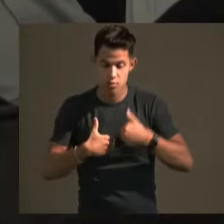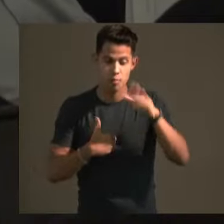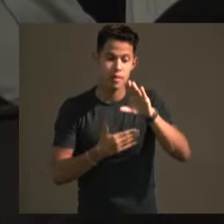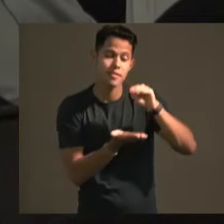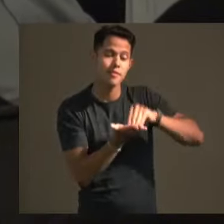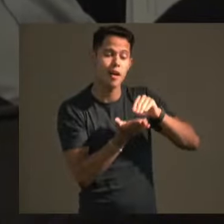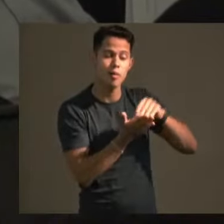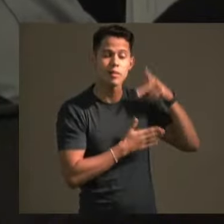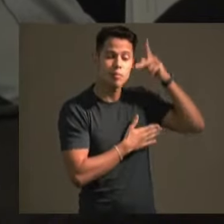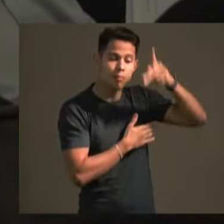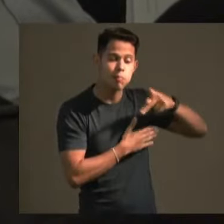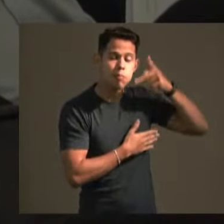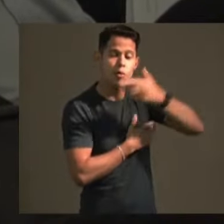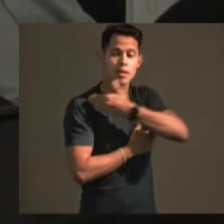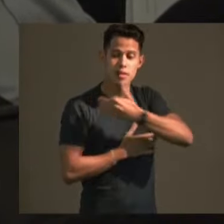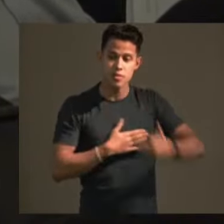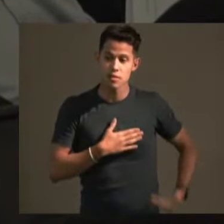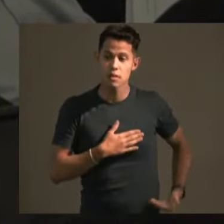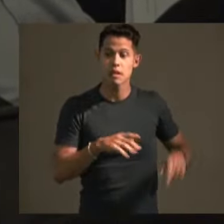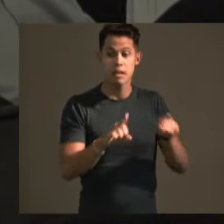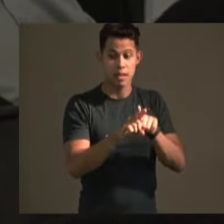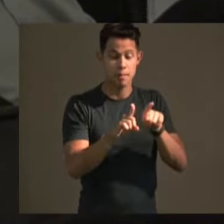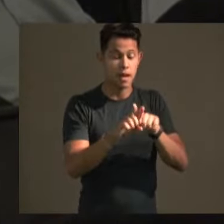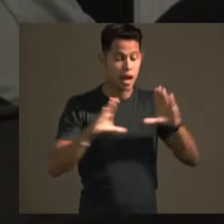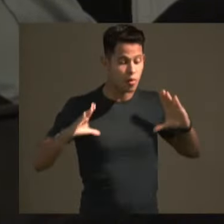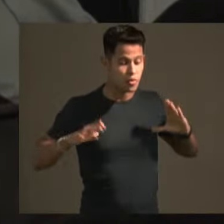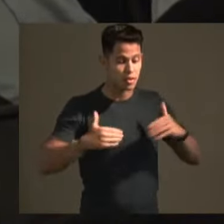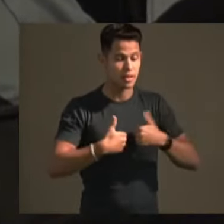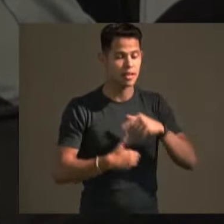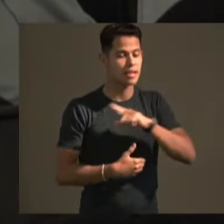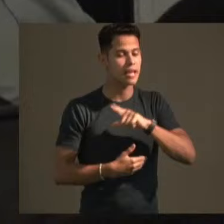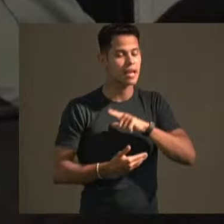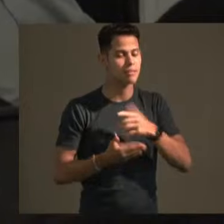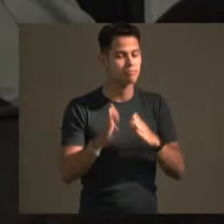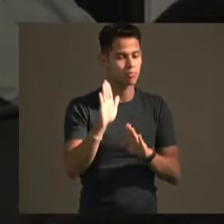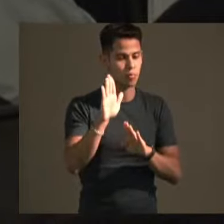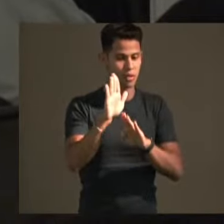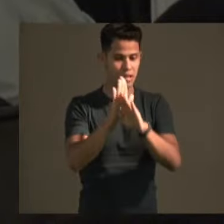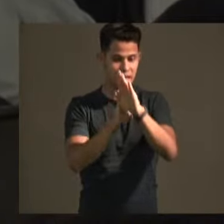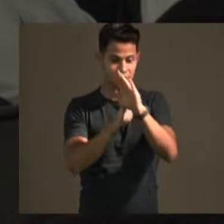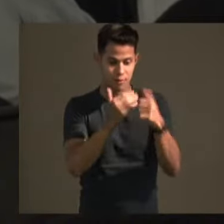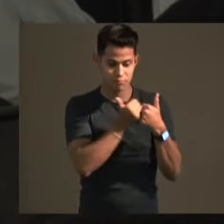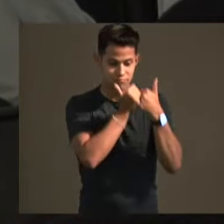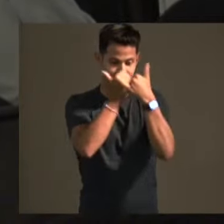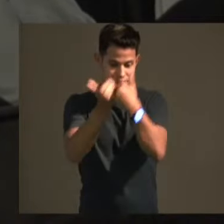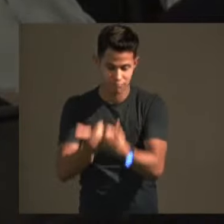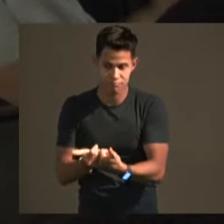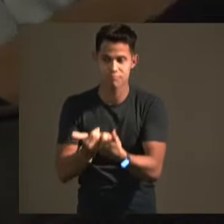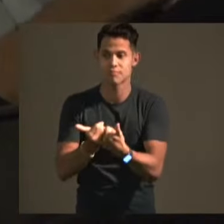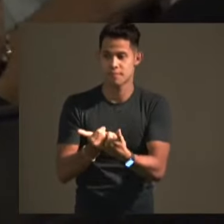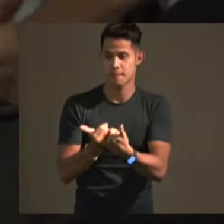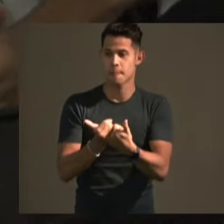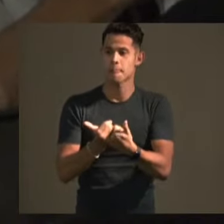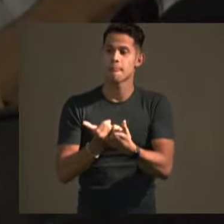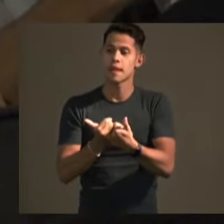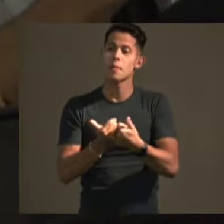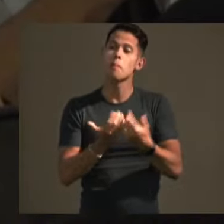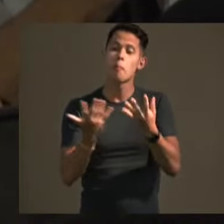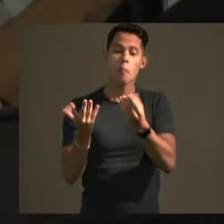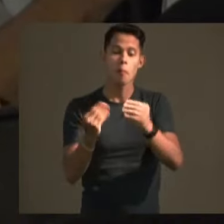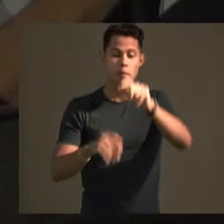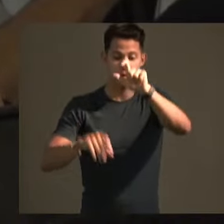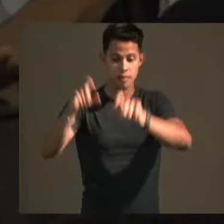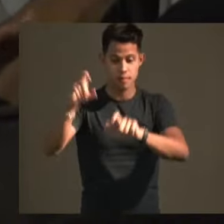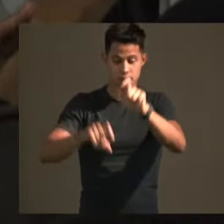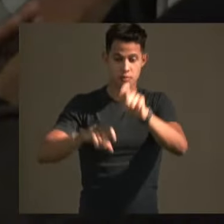adulto, principalmente autista nível 1 de suporte, onde a sua funcionalidade tem uma diferença, onde muitos são diagnosticados